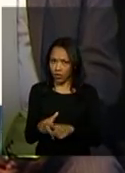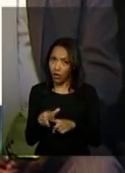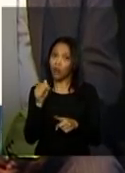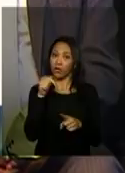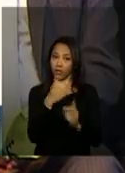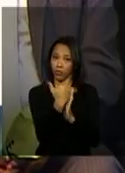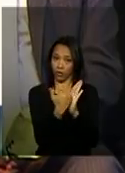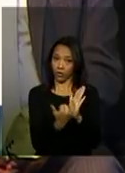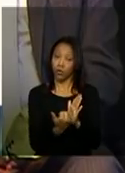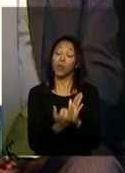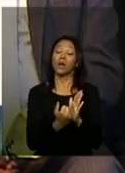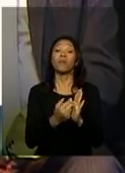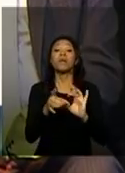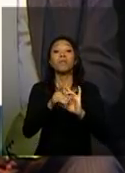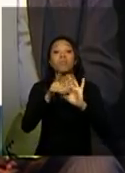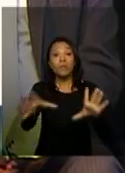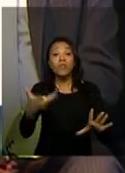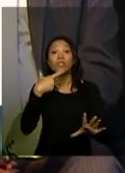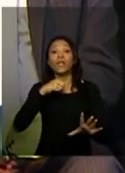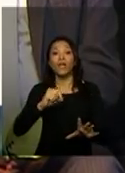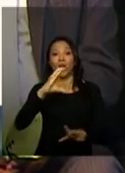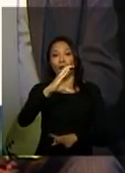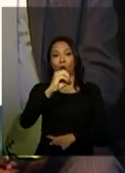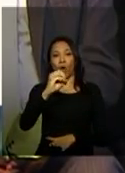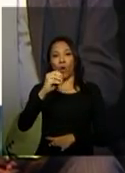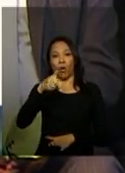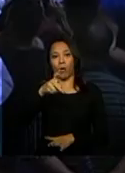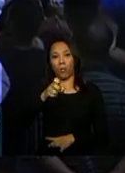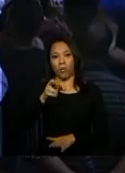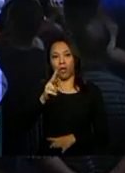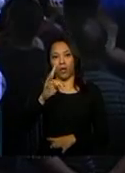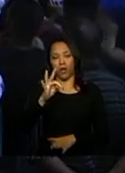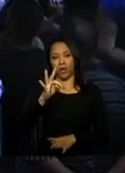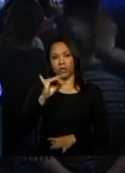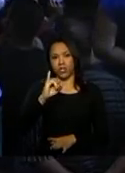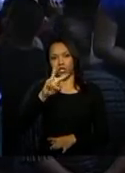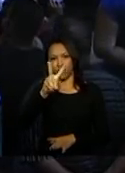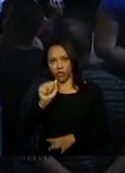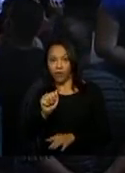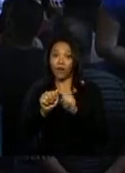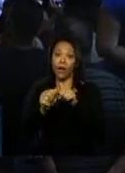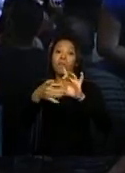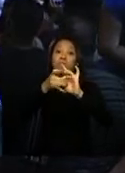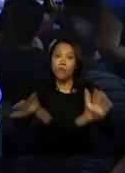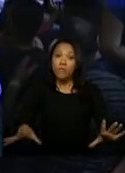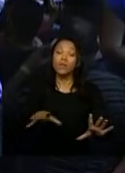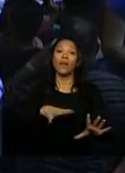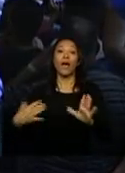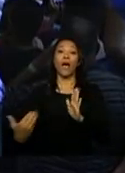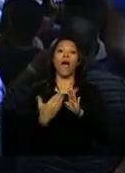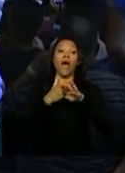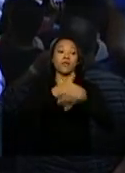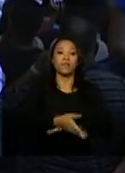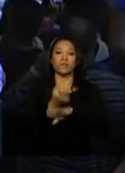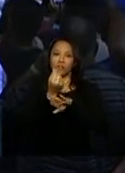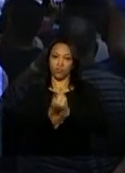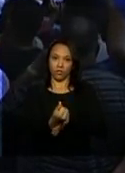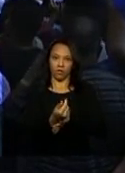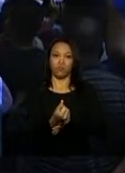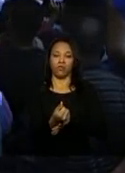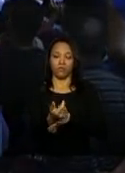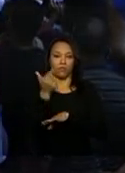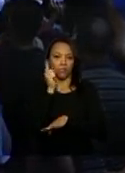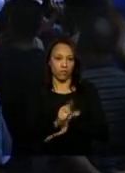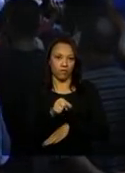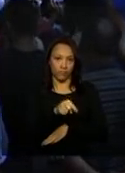a acessarem esses recursos, acessarem os equipamentos, acessarem os processos que tem por lá. Uma outra